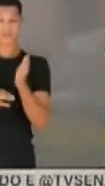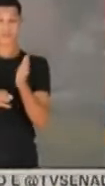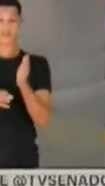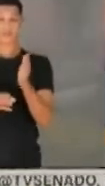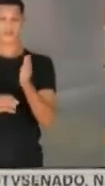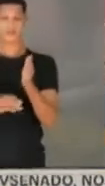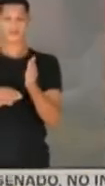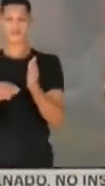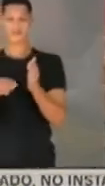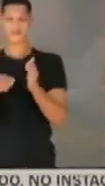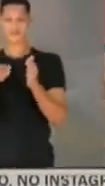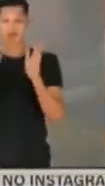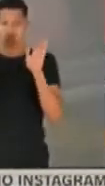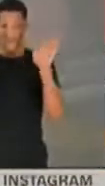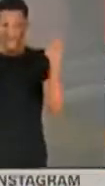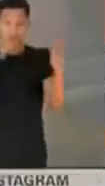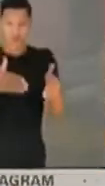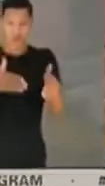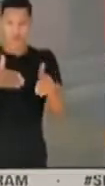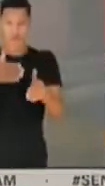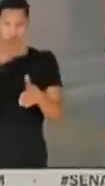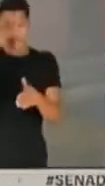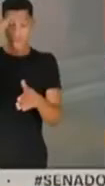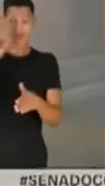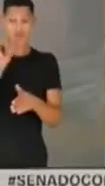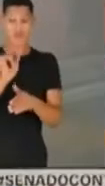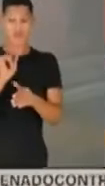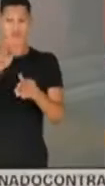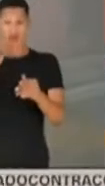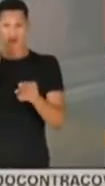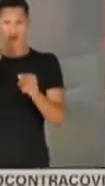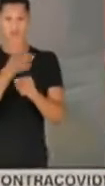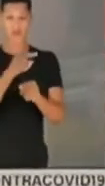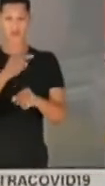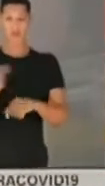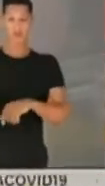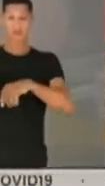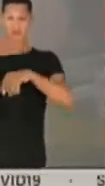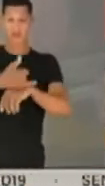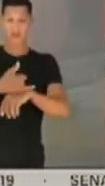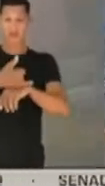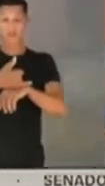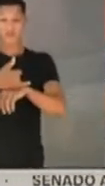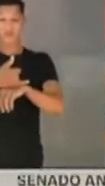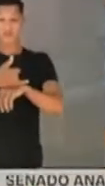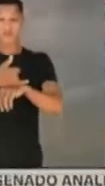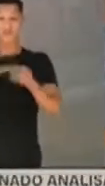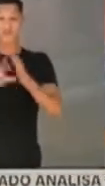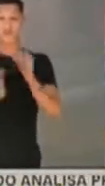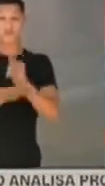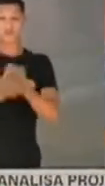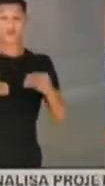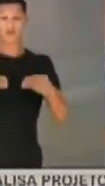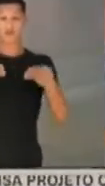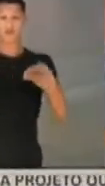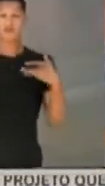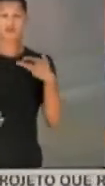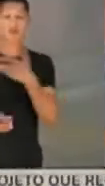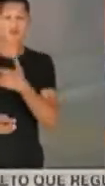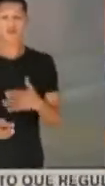do foco aquele que foi apontado como chefe da corrupção no Ministério da Saúde?